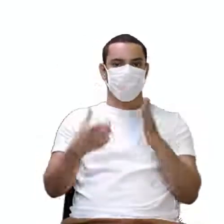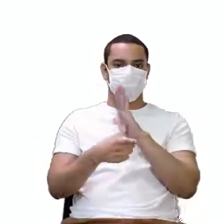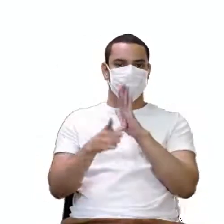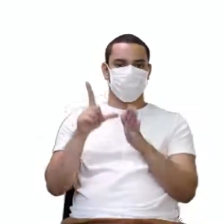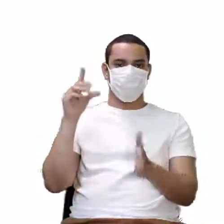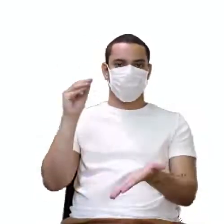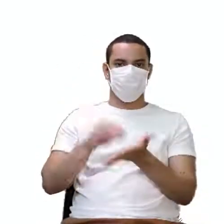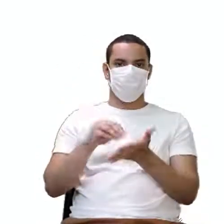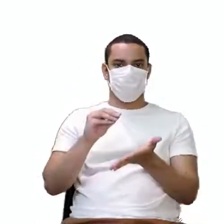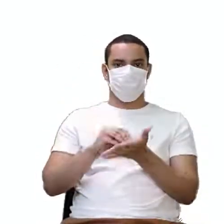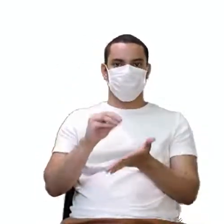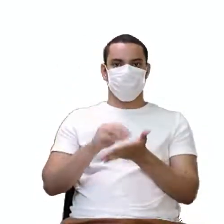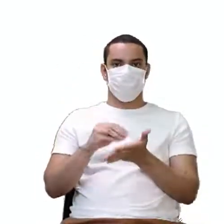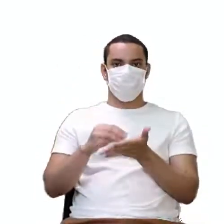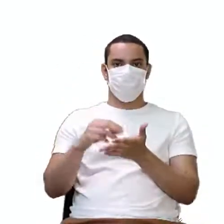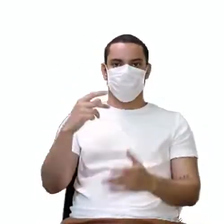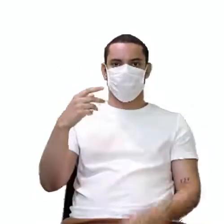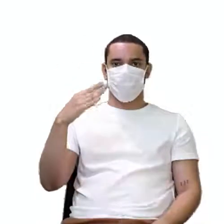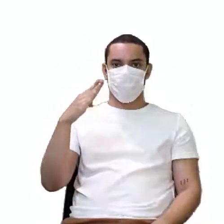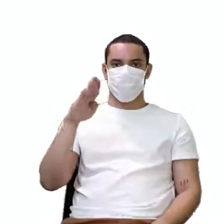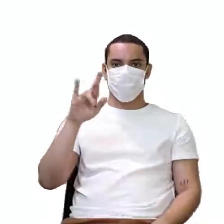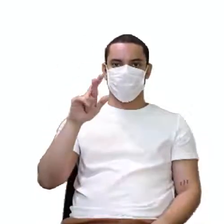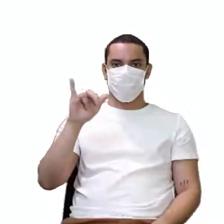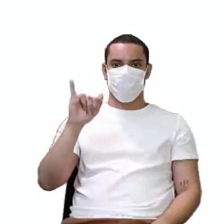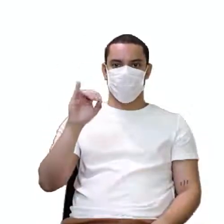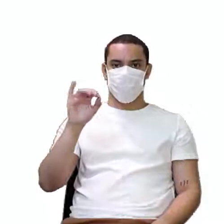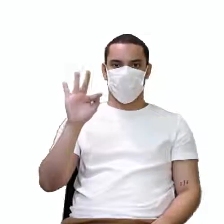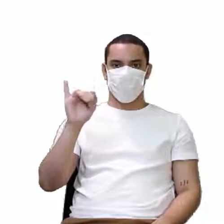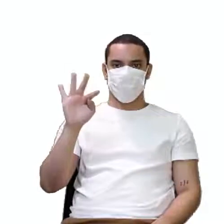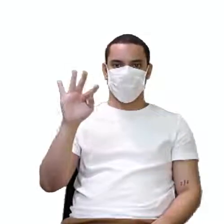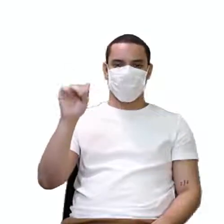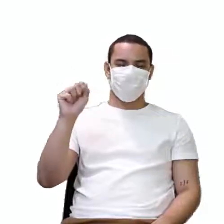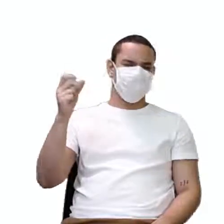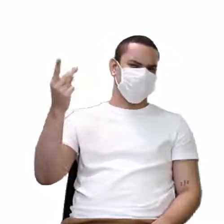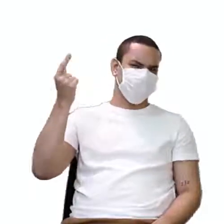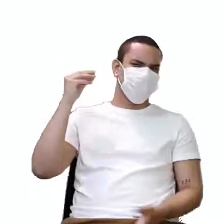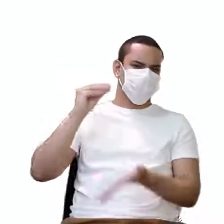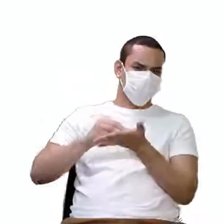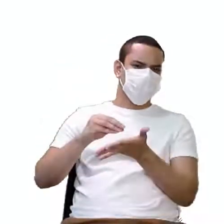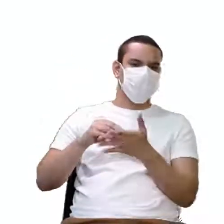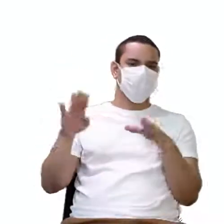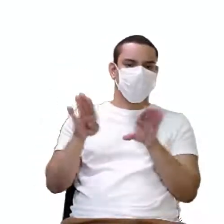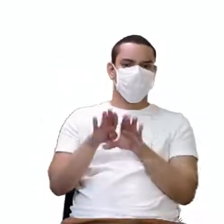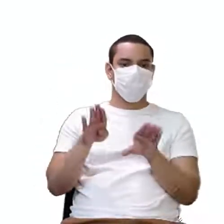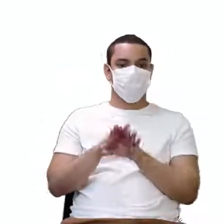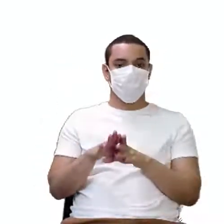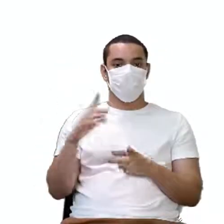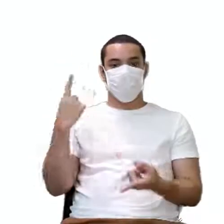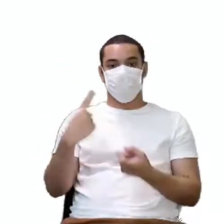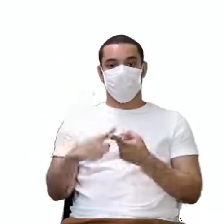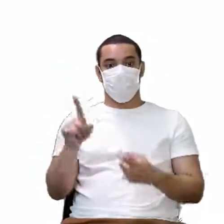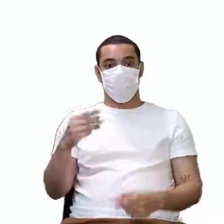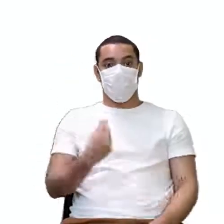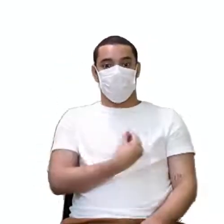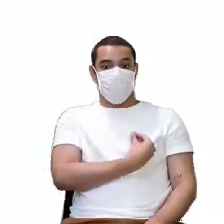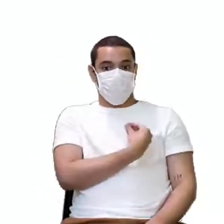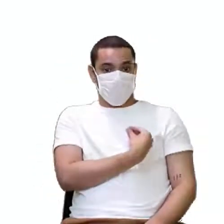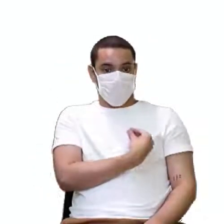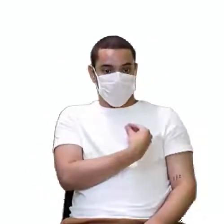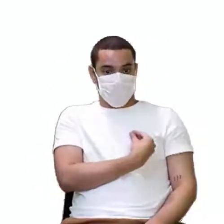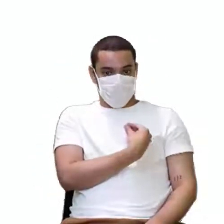estavam ausentes nas briófitas? Ok, é uma característica plesiomórfica também. Enquanto que a